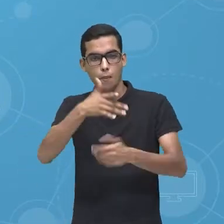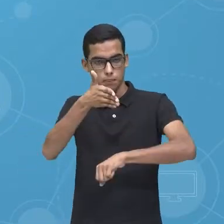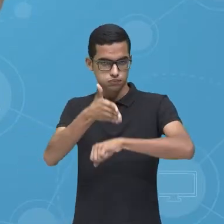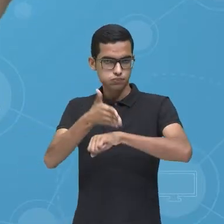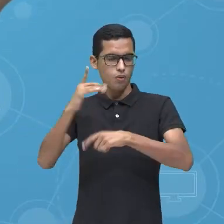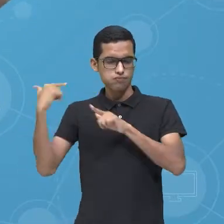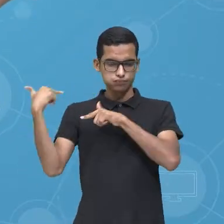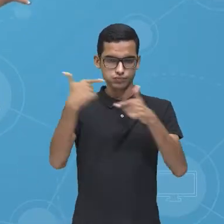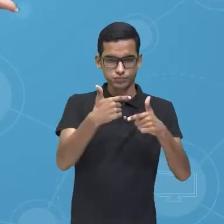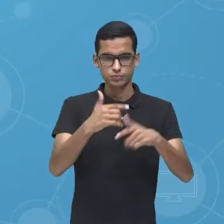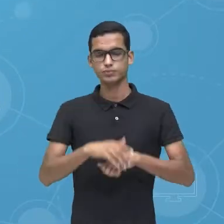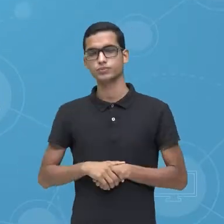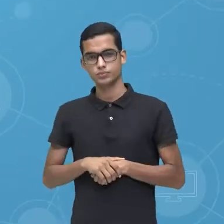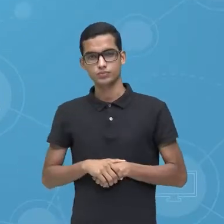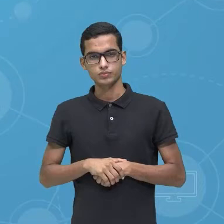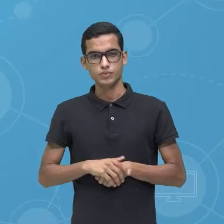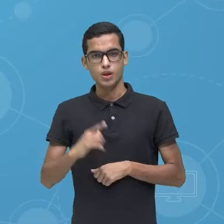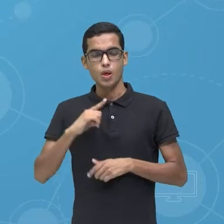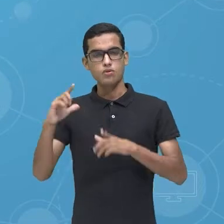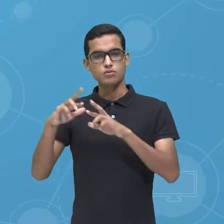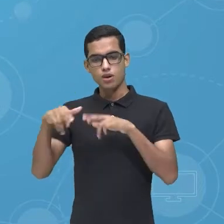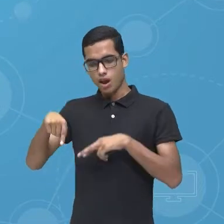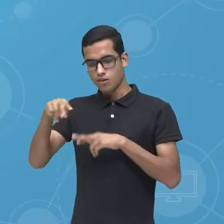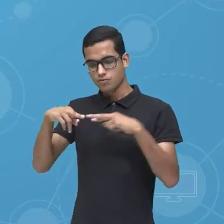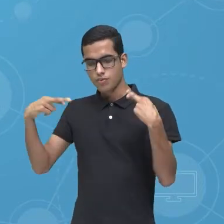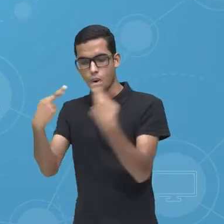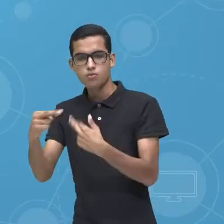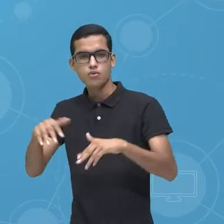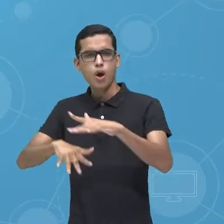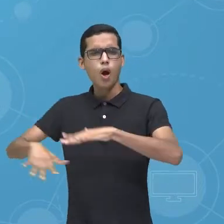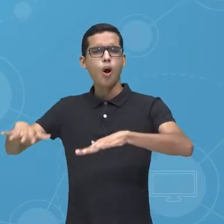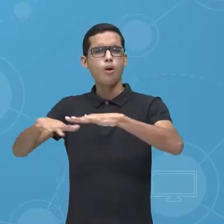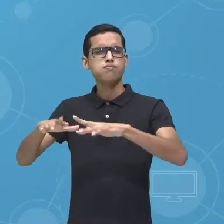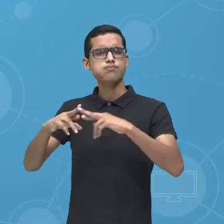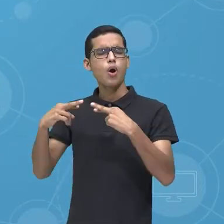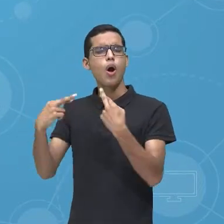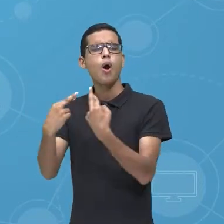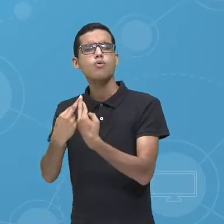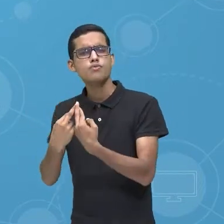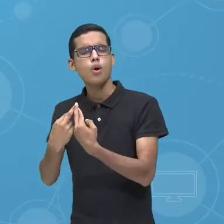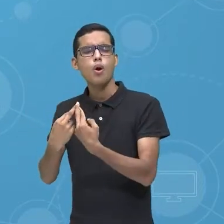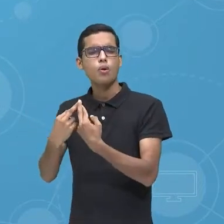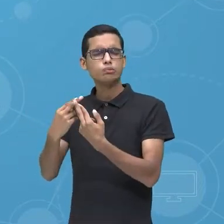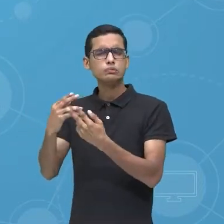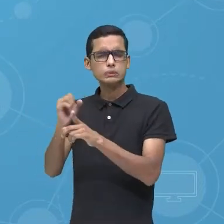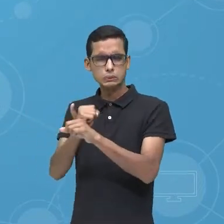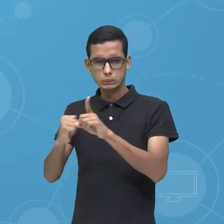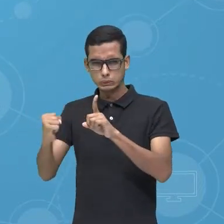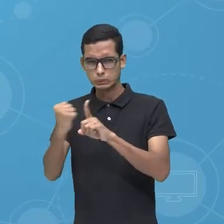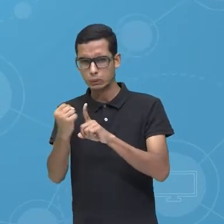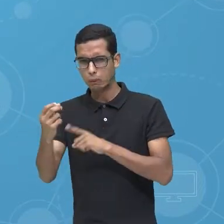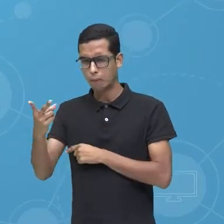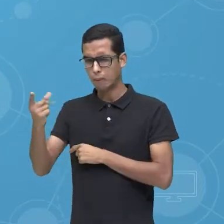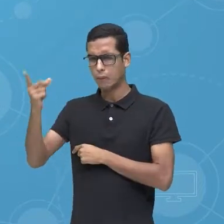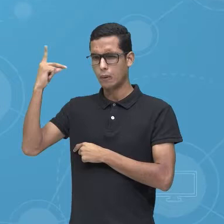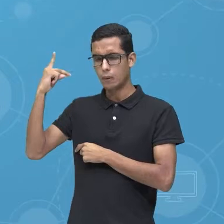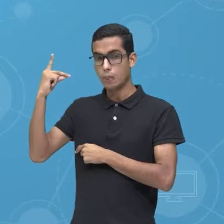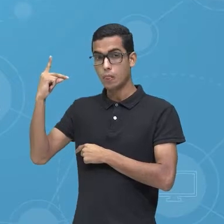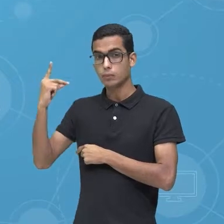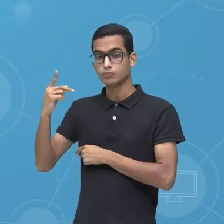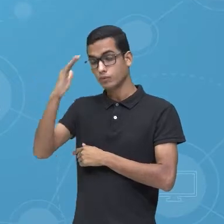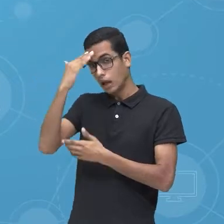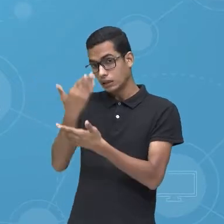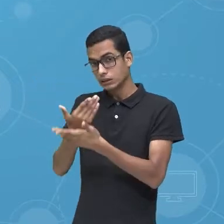feitas naquelas reuniões da alta sociedade. Acredita-se que naquele tempo, para as pessoas